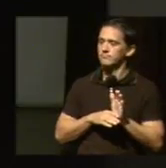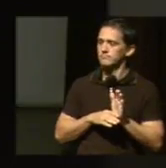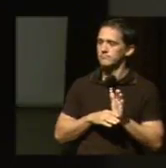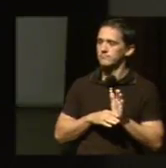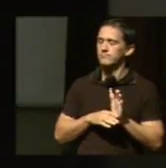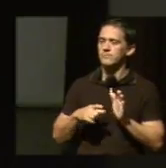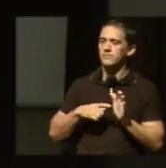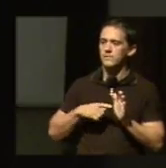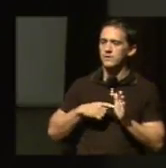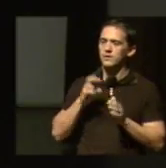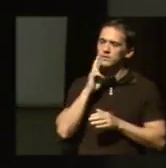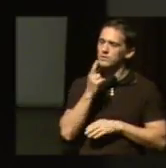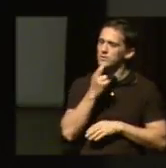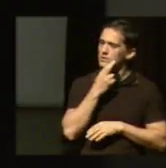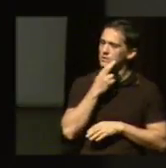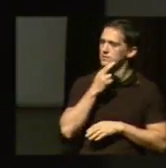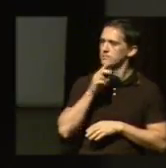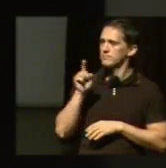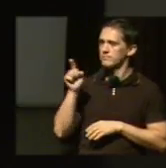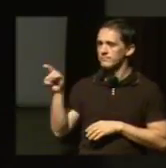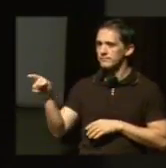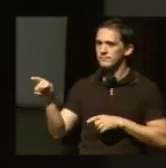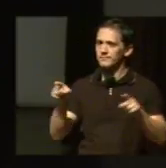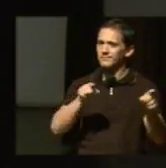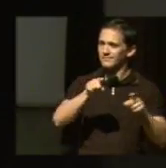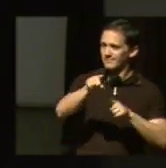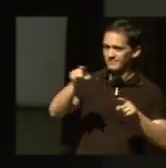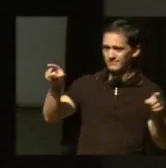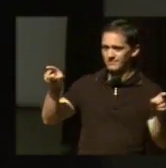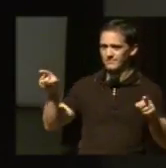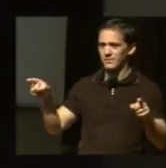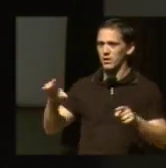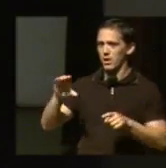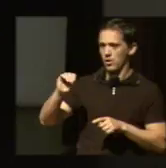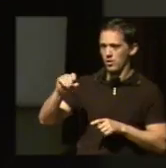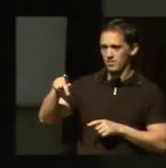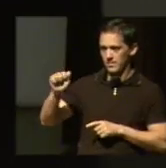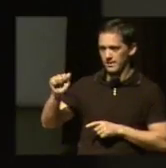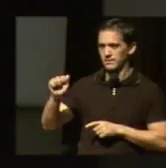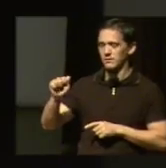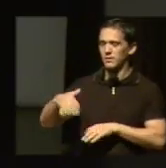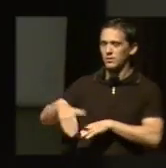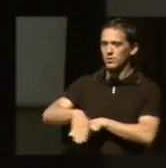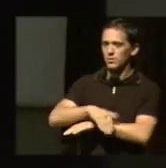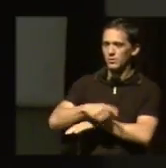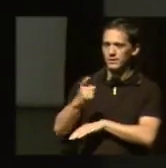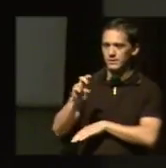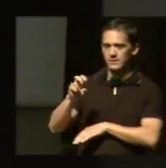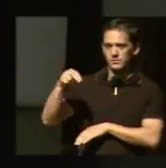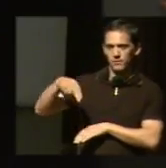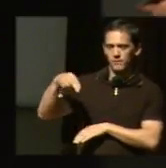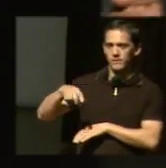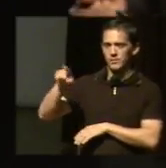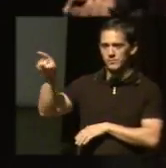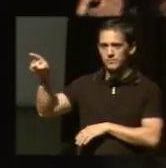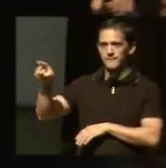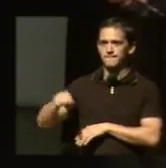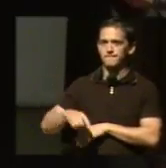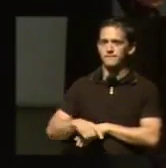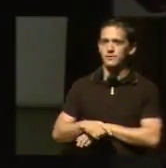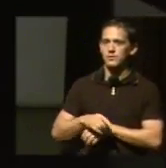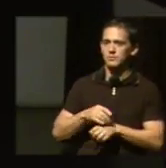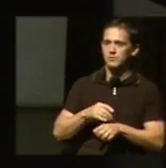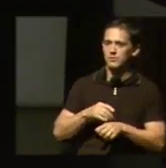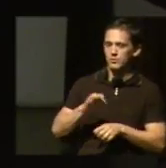restaurantes aqui na redondeza do nosso SESC, o Copa, na rua 15 de novembro 373, o Tomates, restaurante na